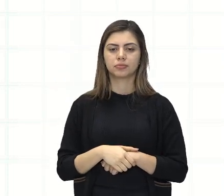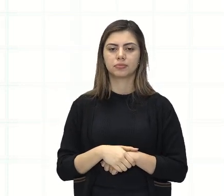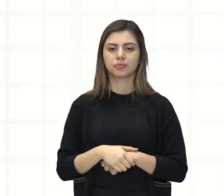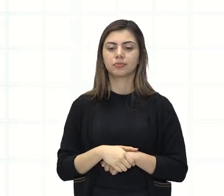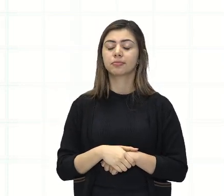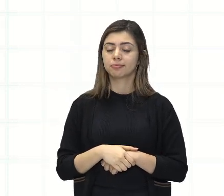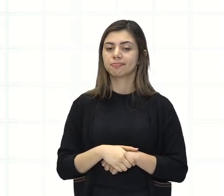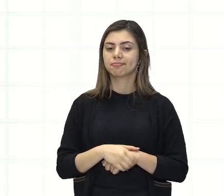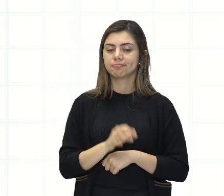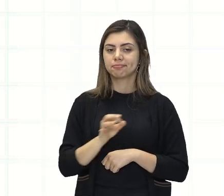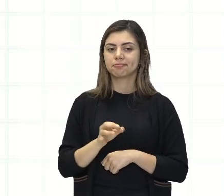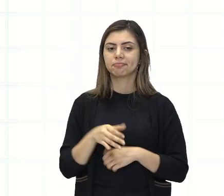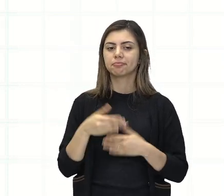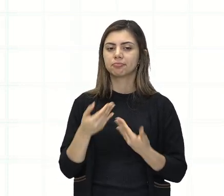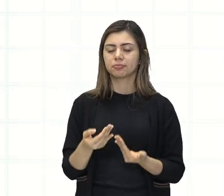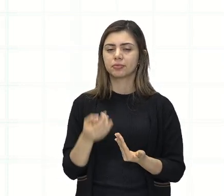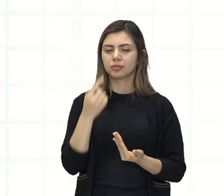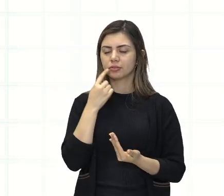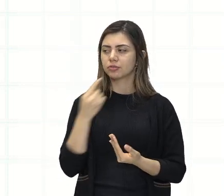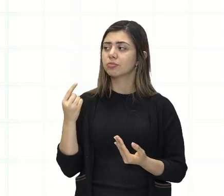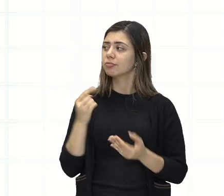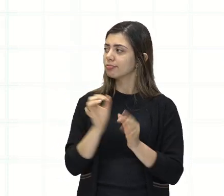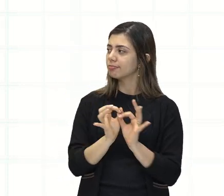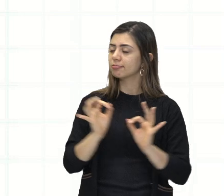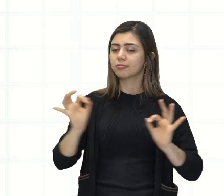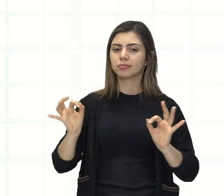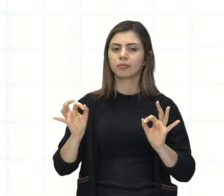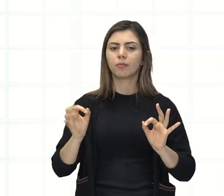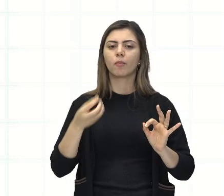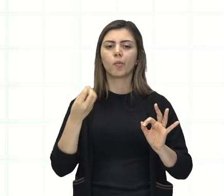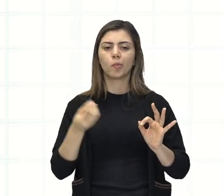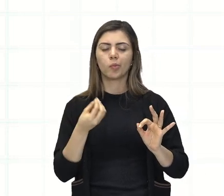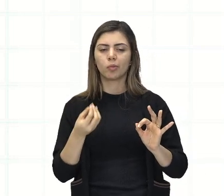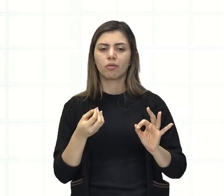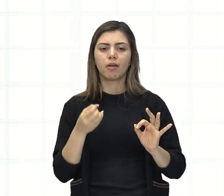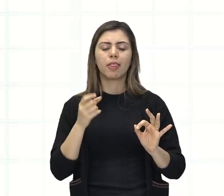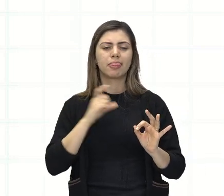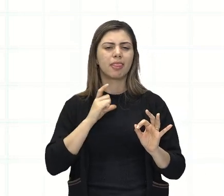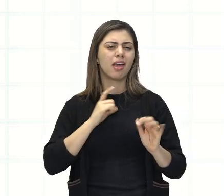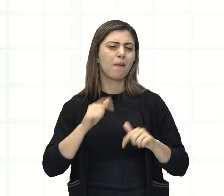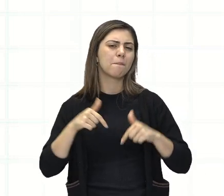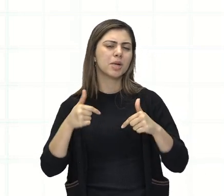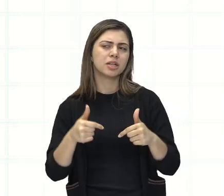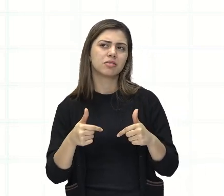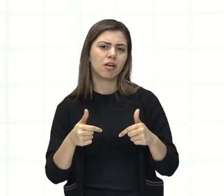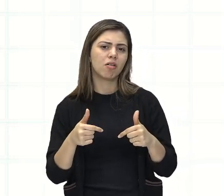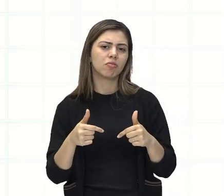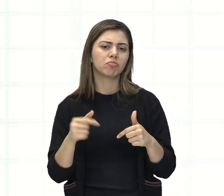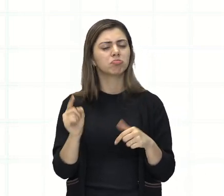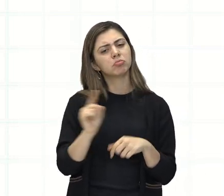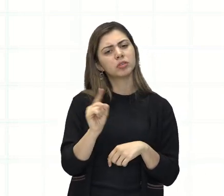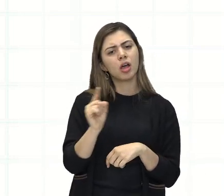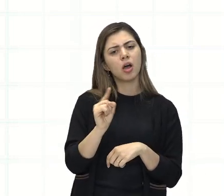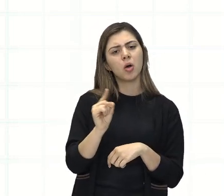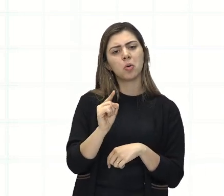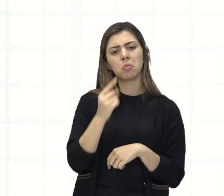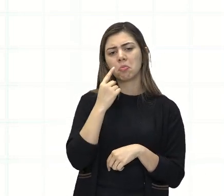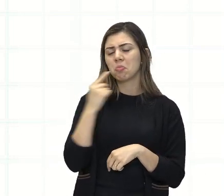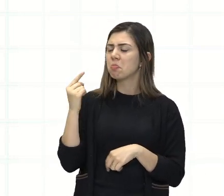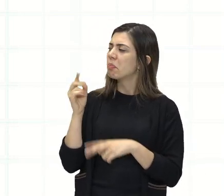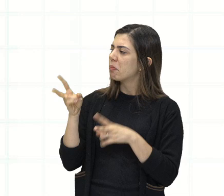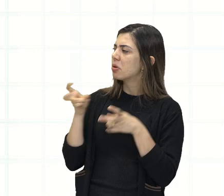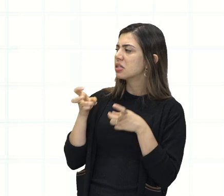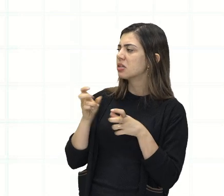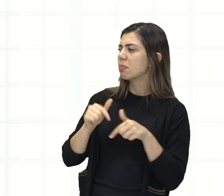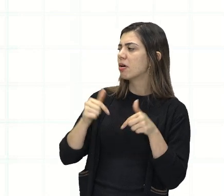Pois bem, o contexto todo não diz para nós uma ação dos alunos, né?